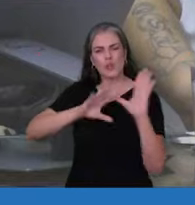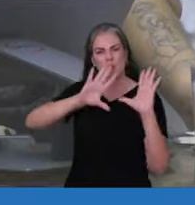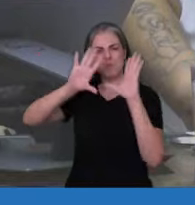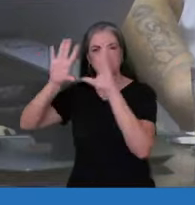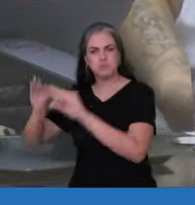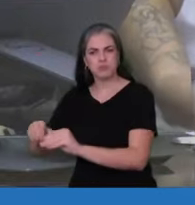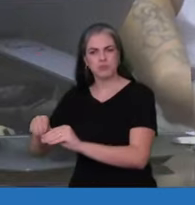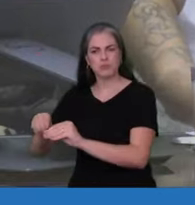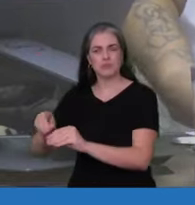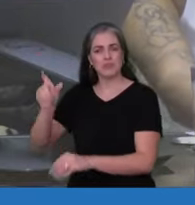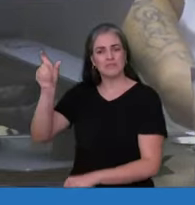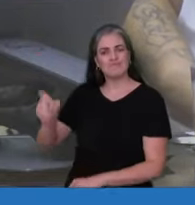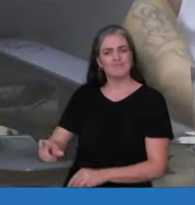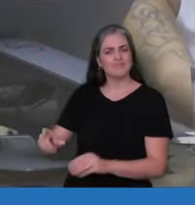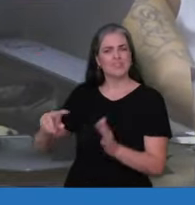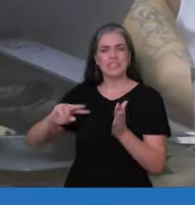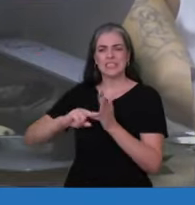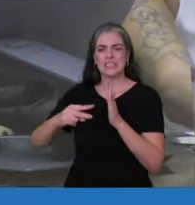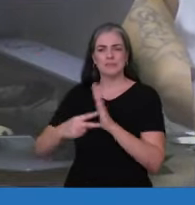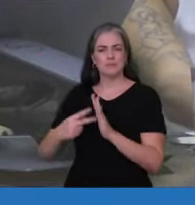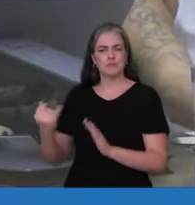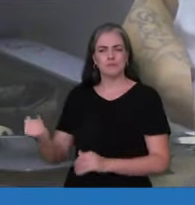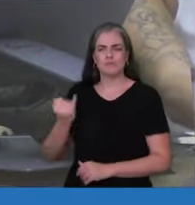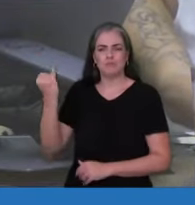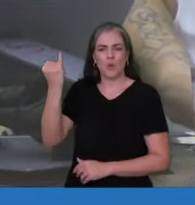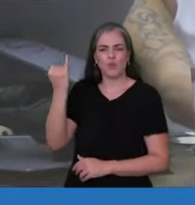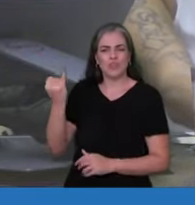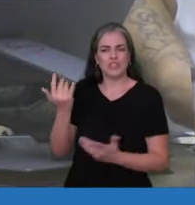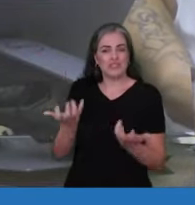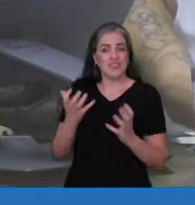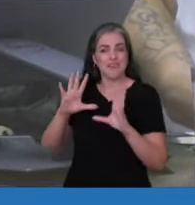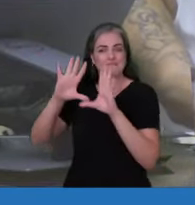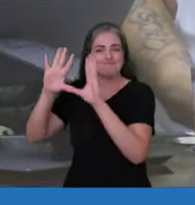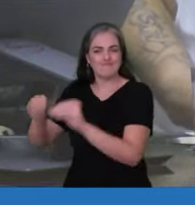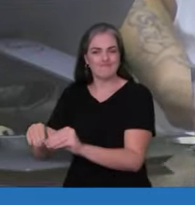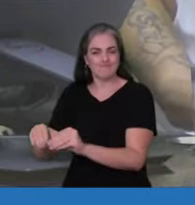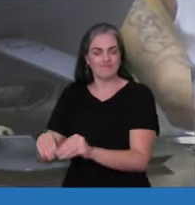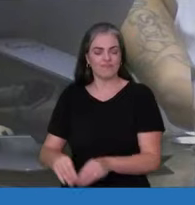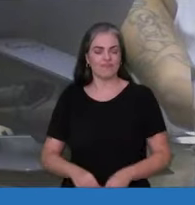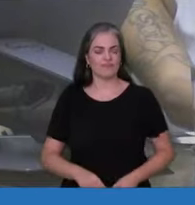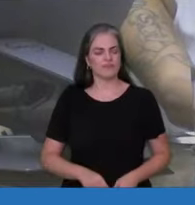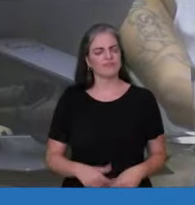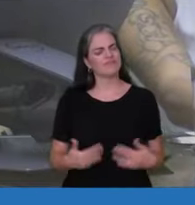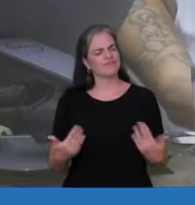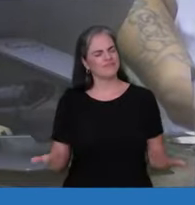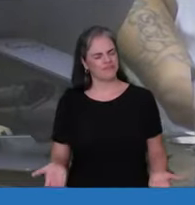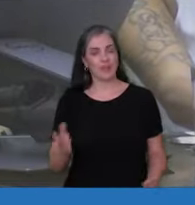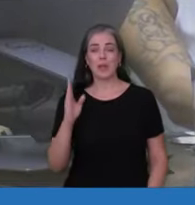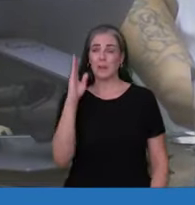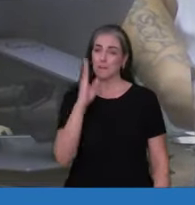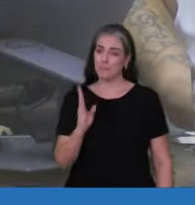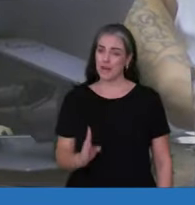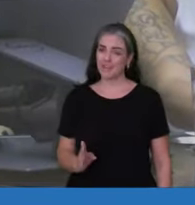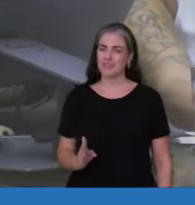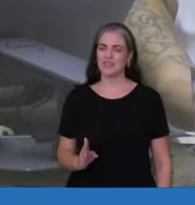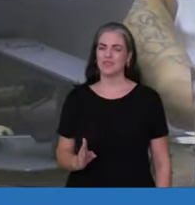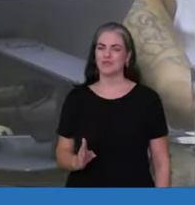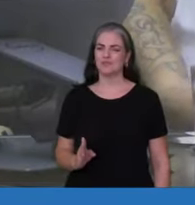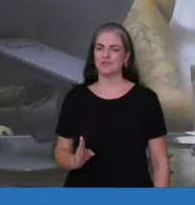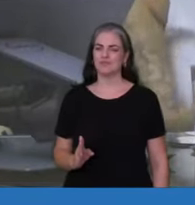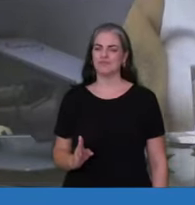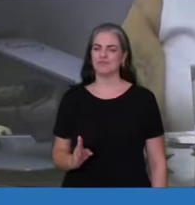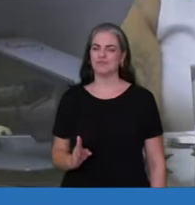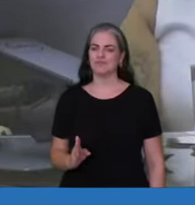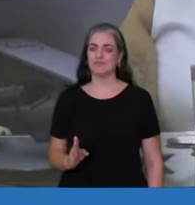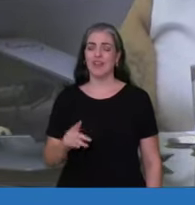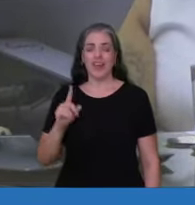símbolo que ela representava. O Brasil é um dos países onde mais são